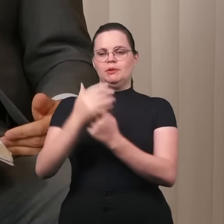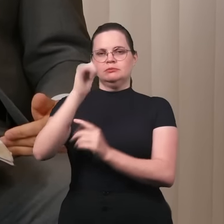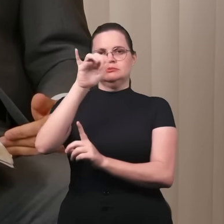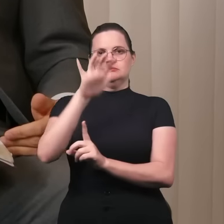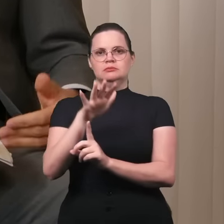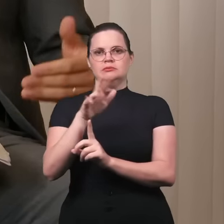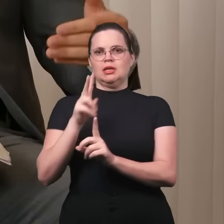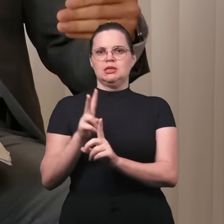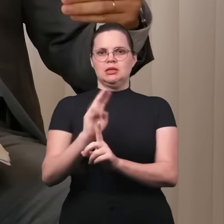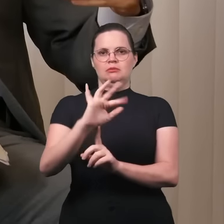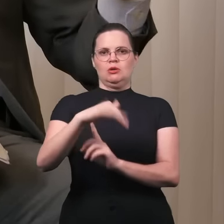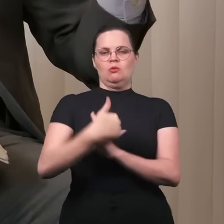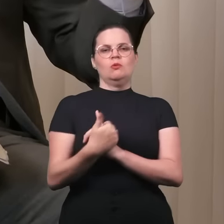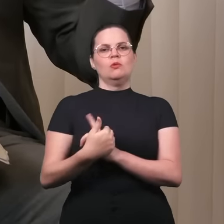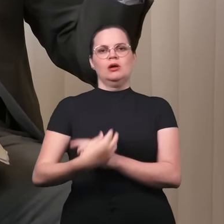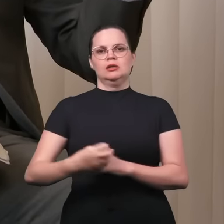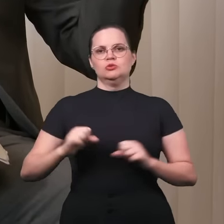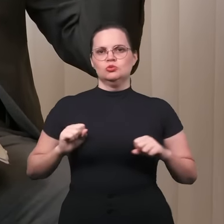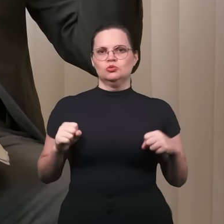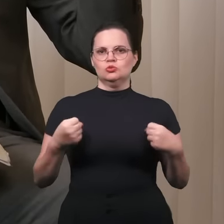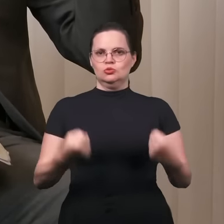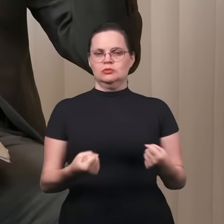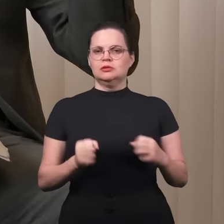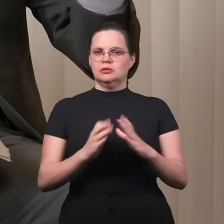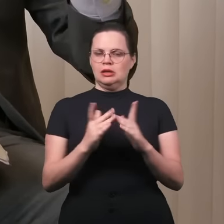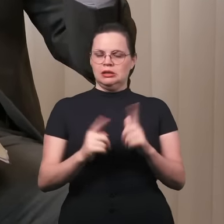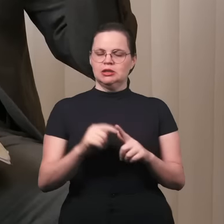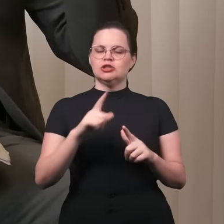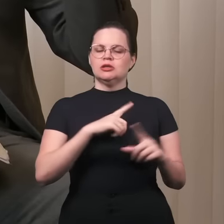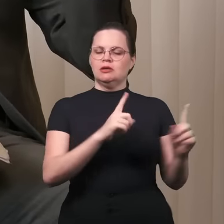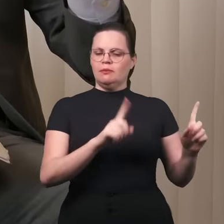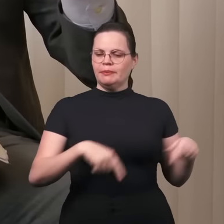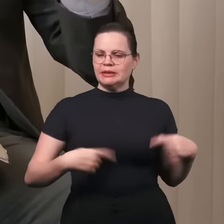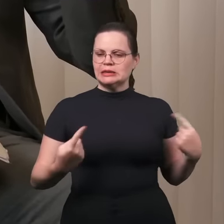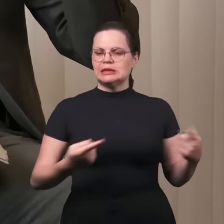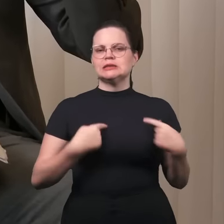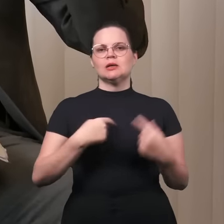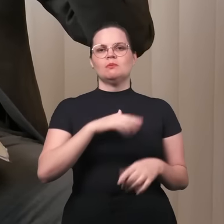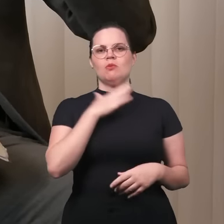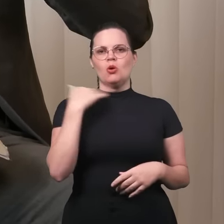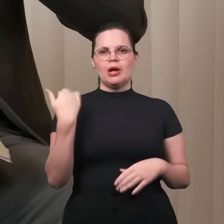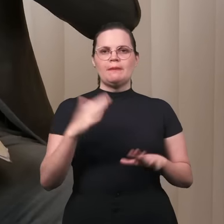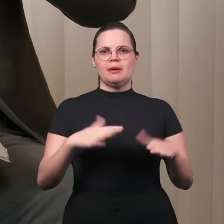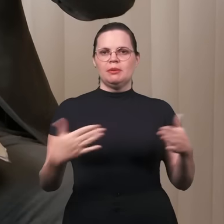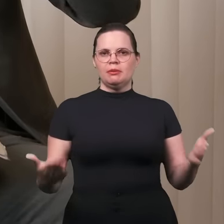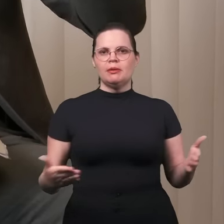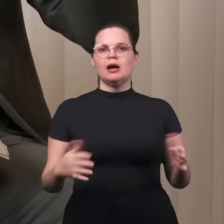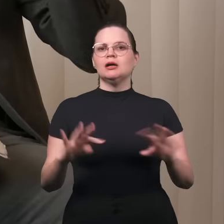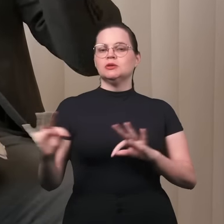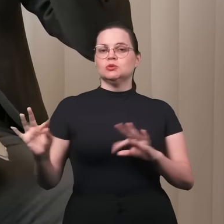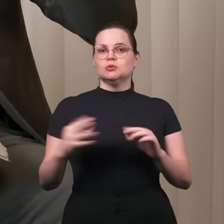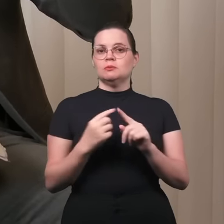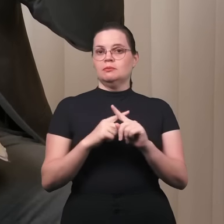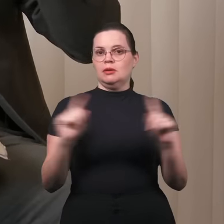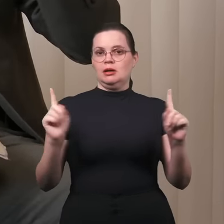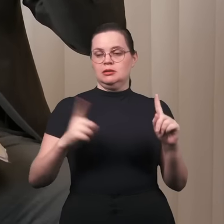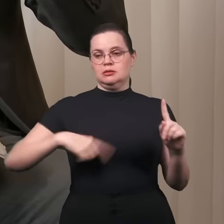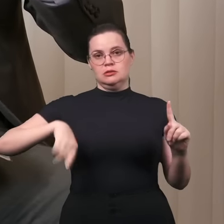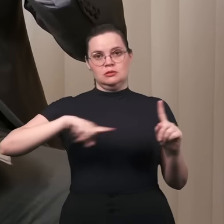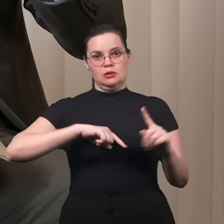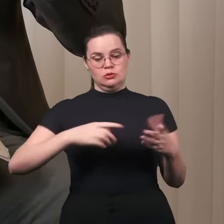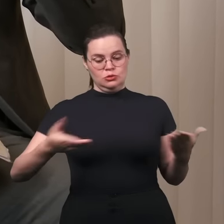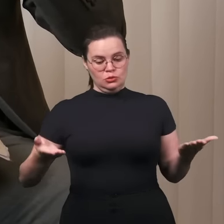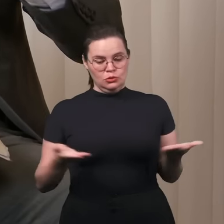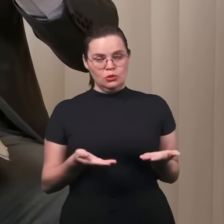prevalece. Então, a igreja ela pode ter sido perseguida, as arenas, enfim, agora nós chegamos